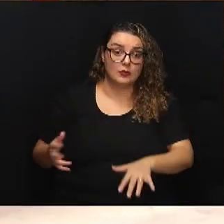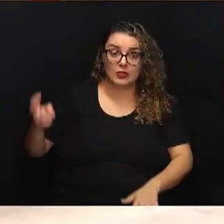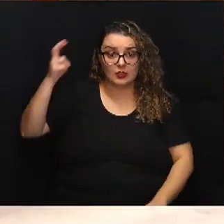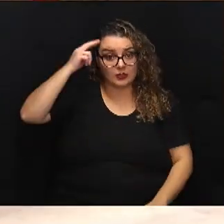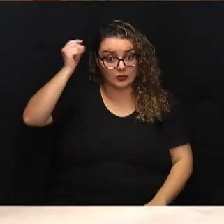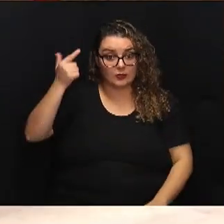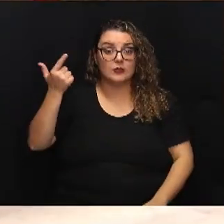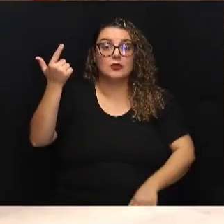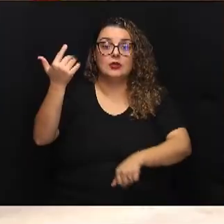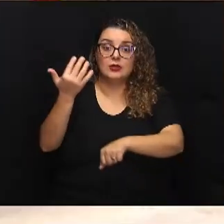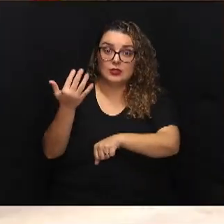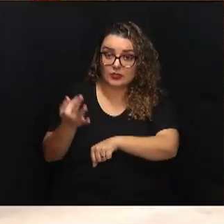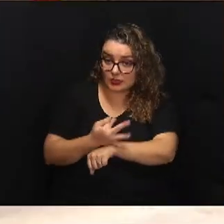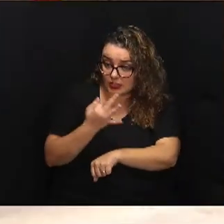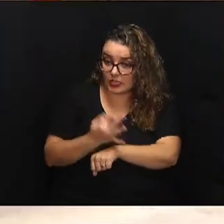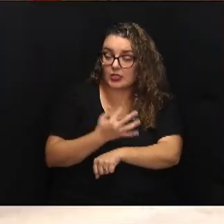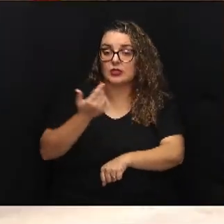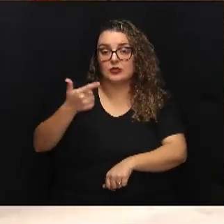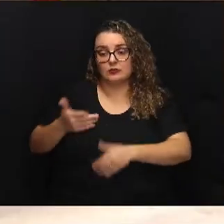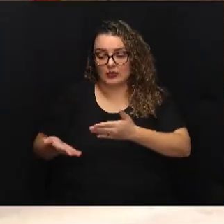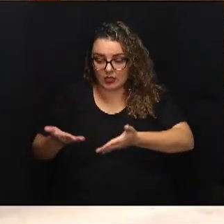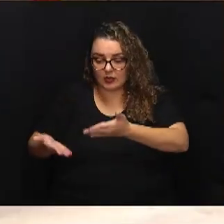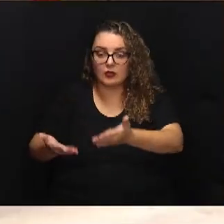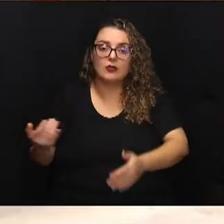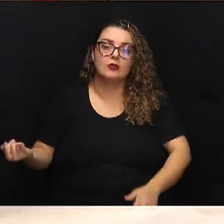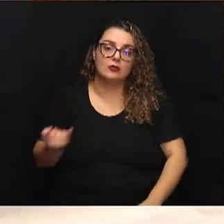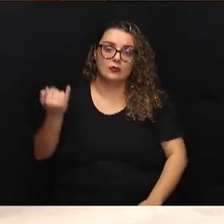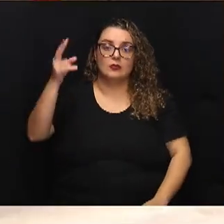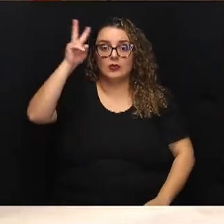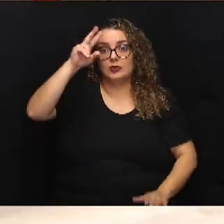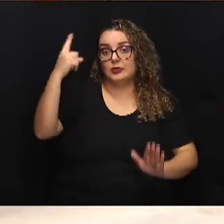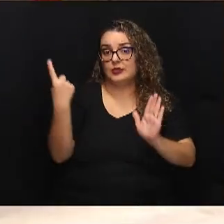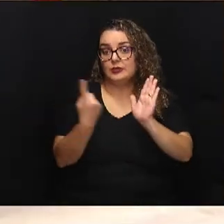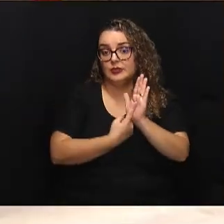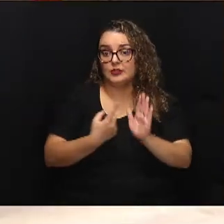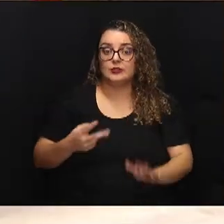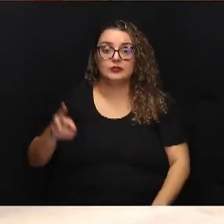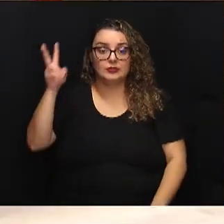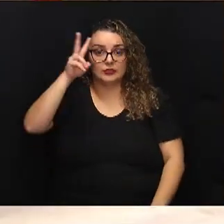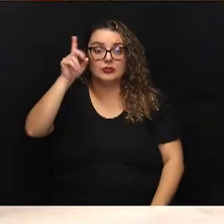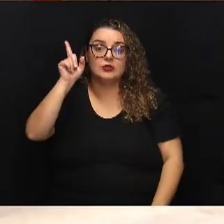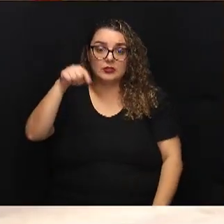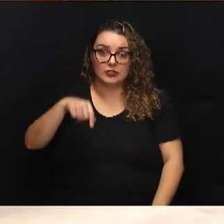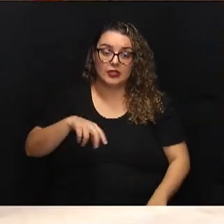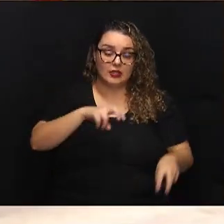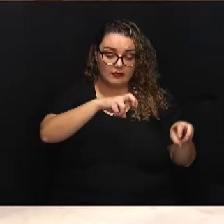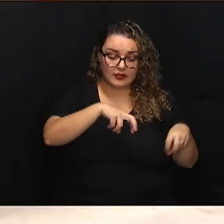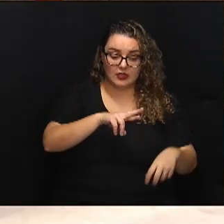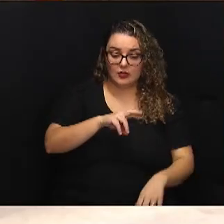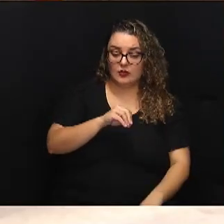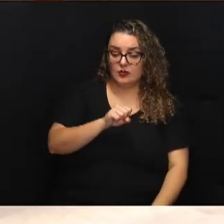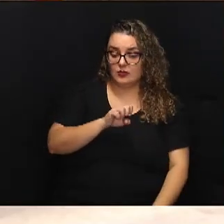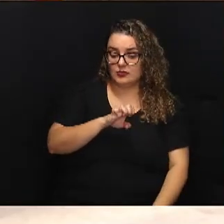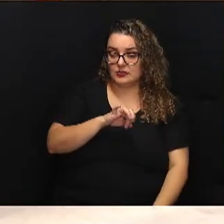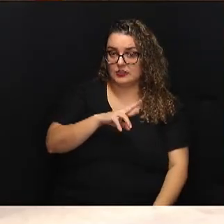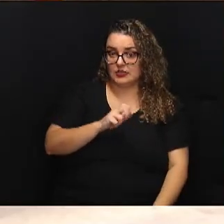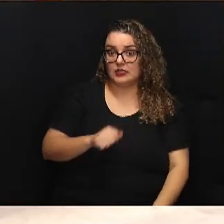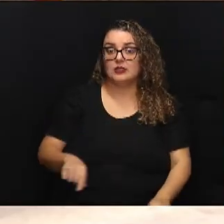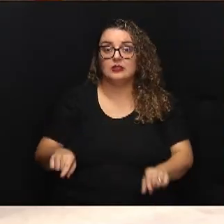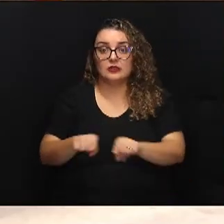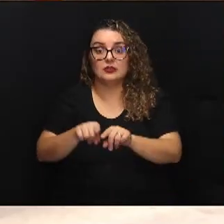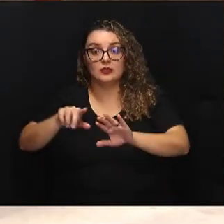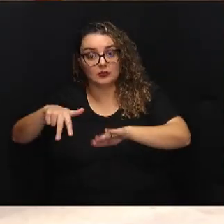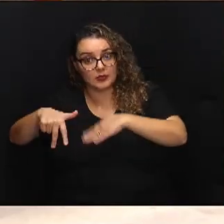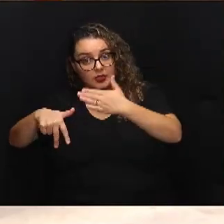que preserva hoje um dos patrimônios públicos tão importantes da nossa cidade, patrimônio histórico, que é a Fazenda Roseira. Ao mesmo tempo está